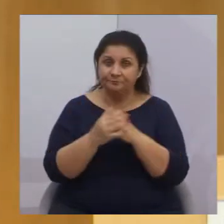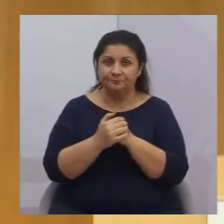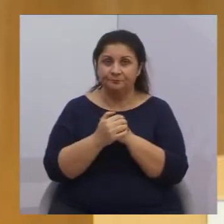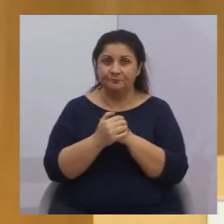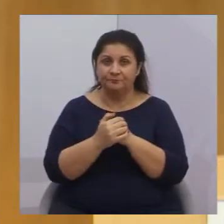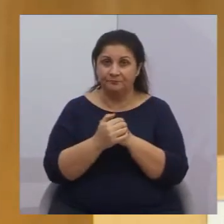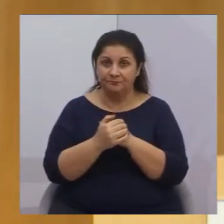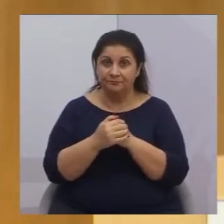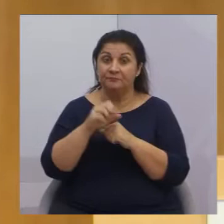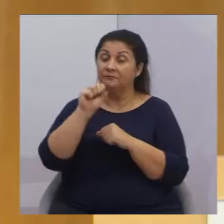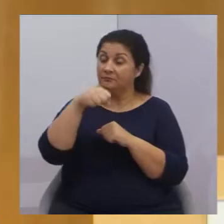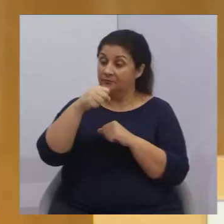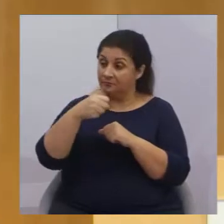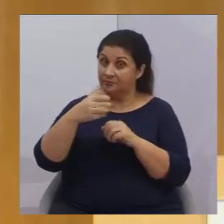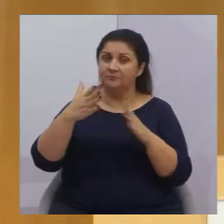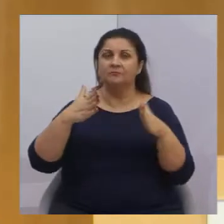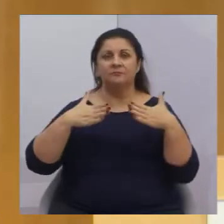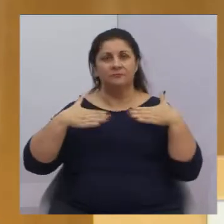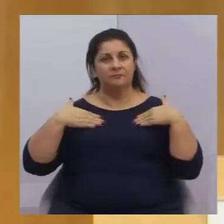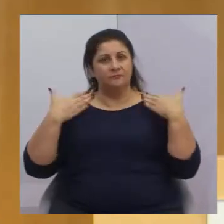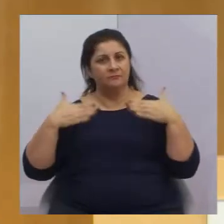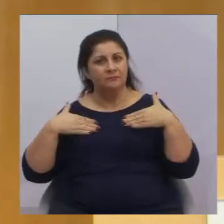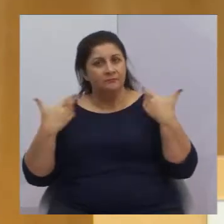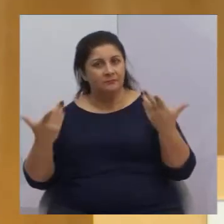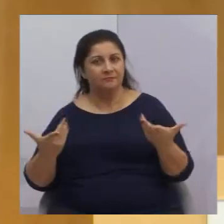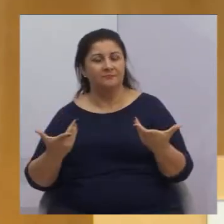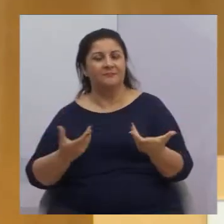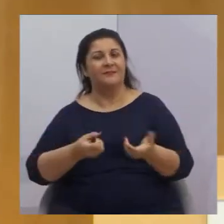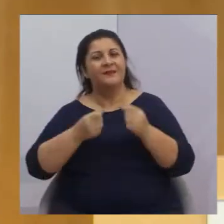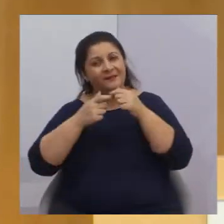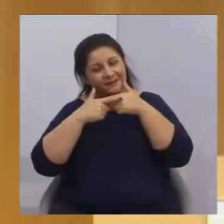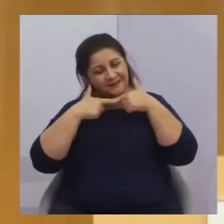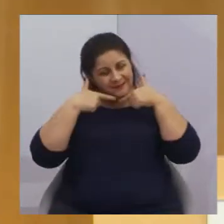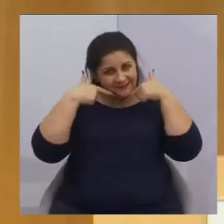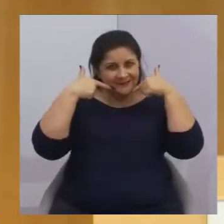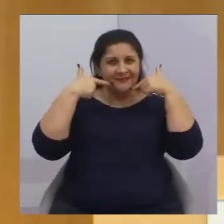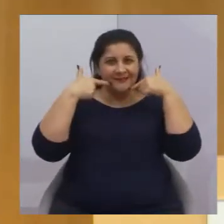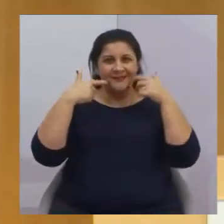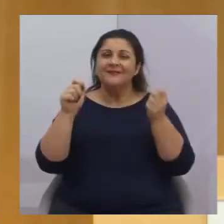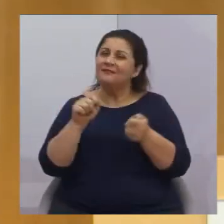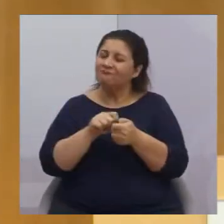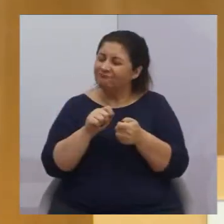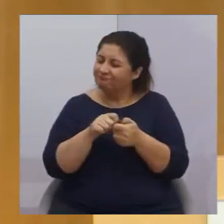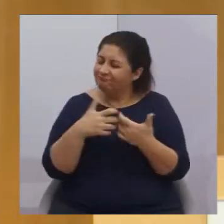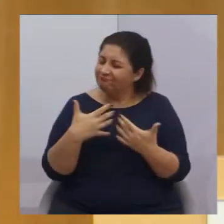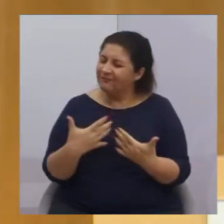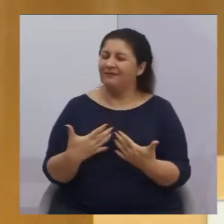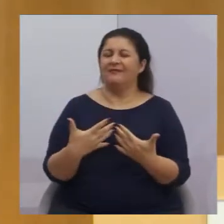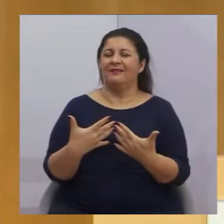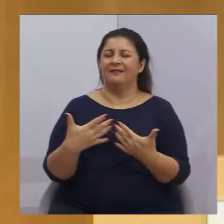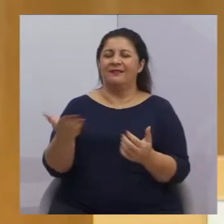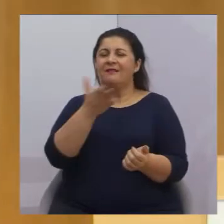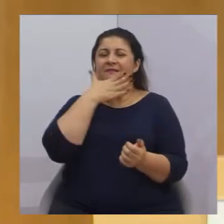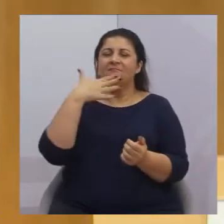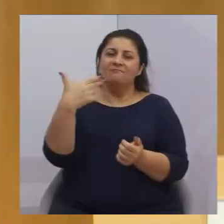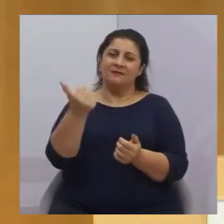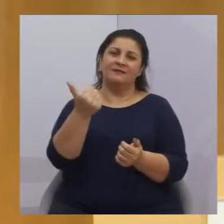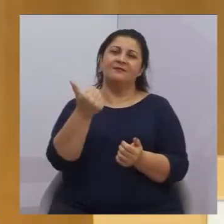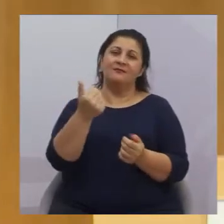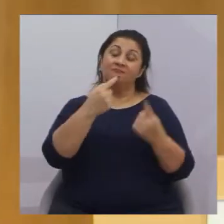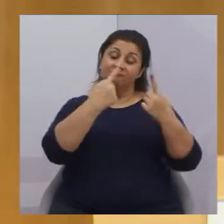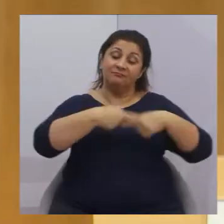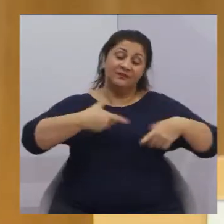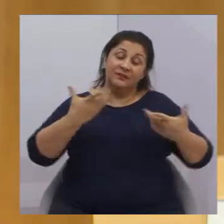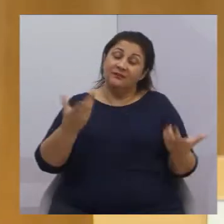é justamente o entusiasmo, o bom humor, que nos faz levar muito melhor os desafios